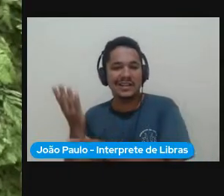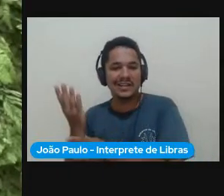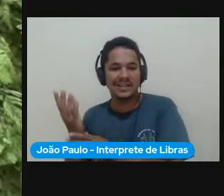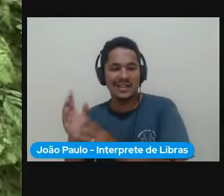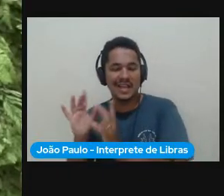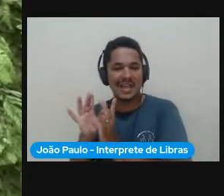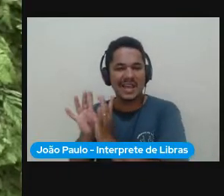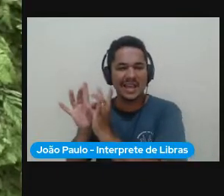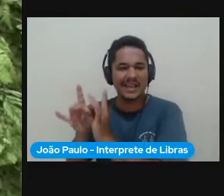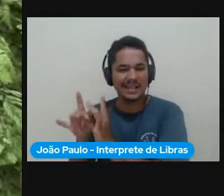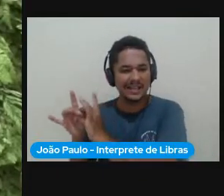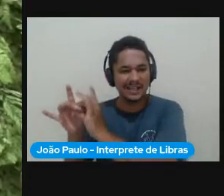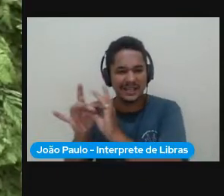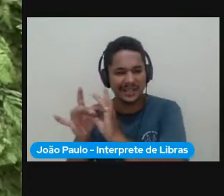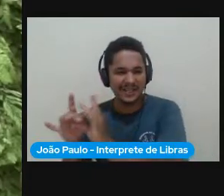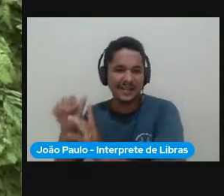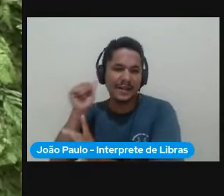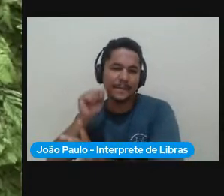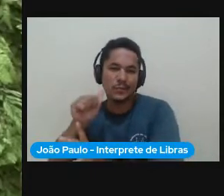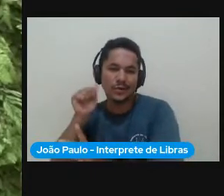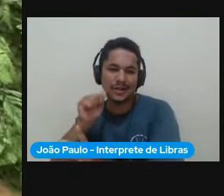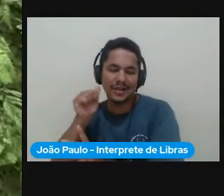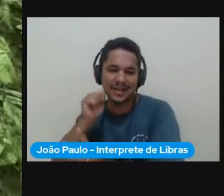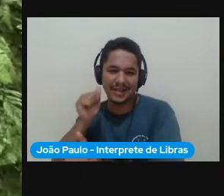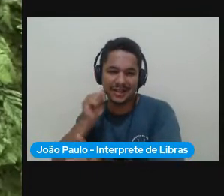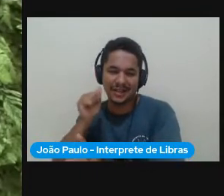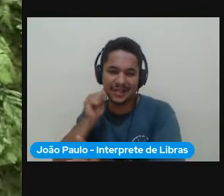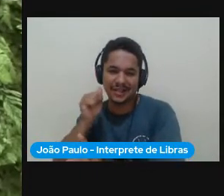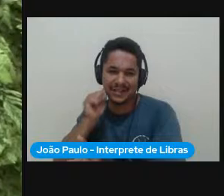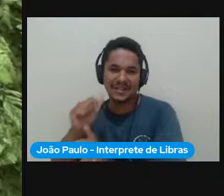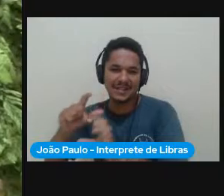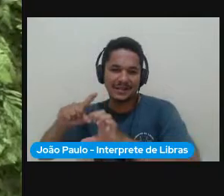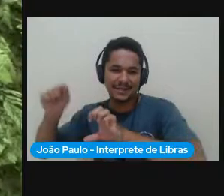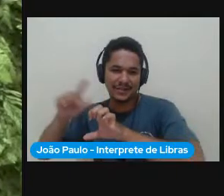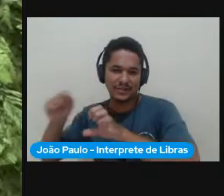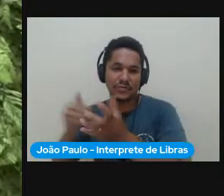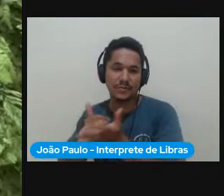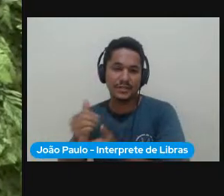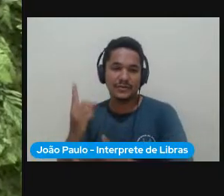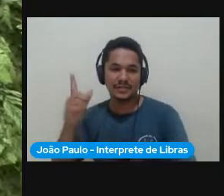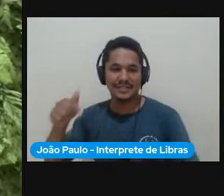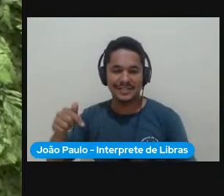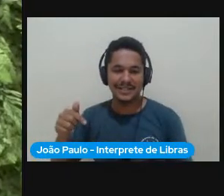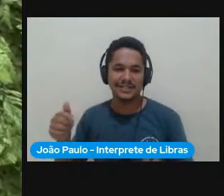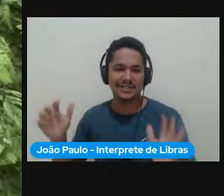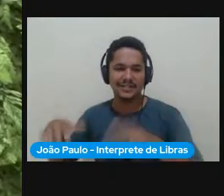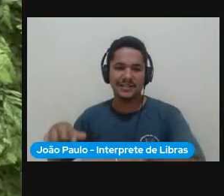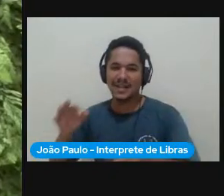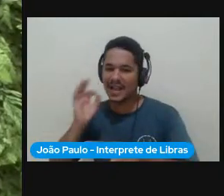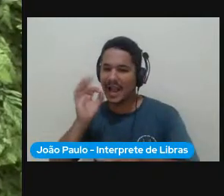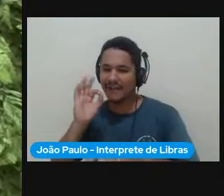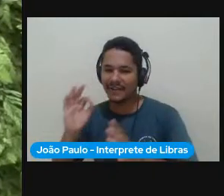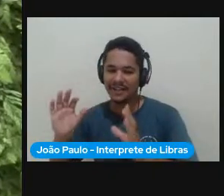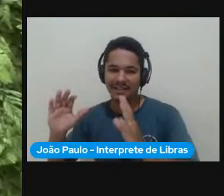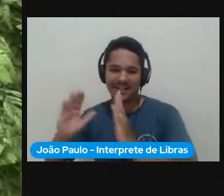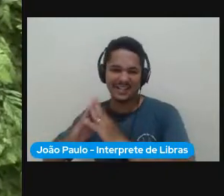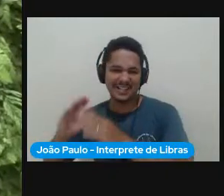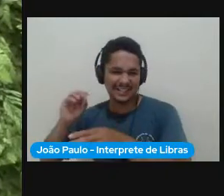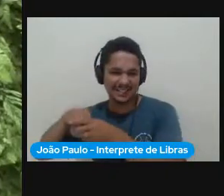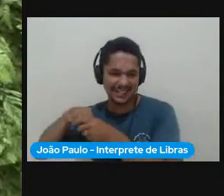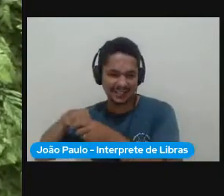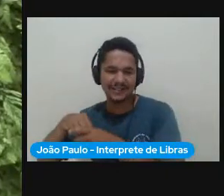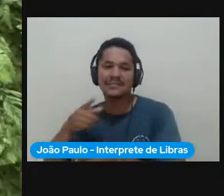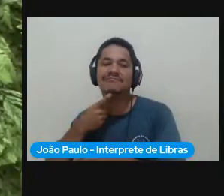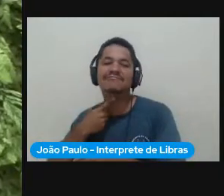E como que funciona essa rede? Nós nascemos com 17 mulheres tomando um café simples na varanda lá de casa, onde a gente tinha um desejo